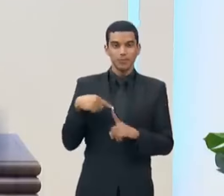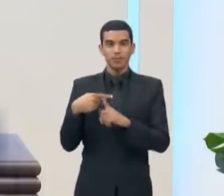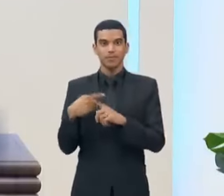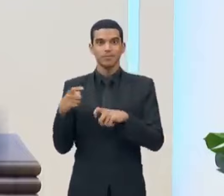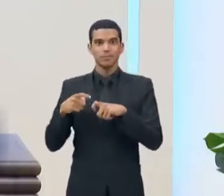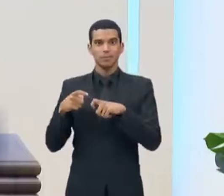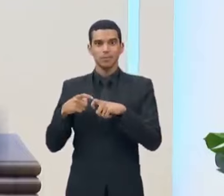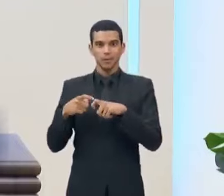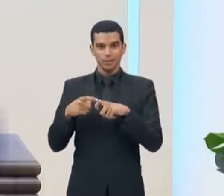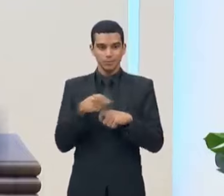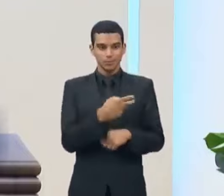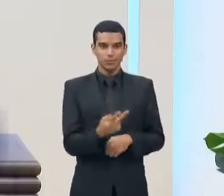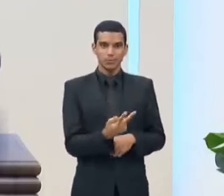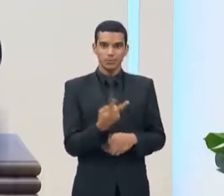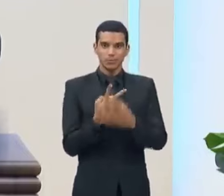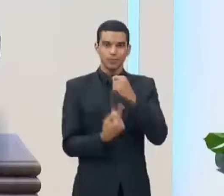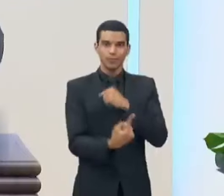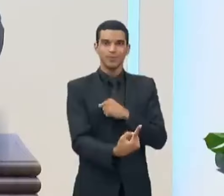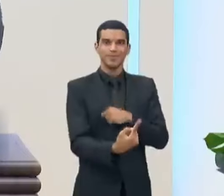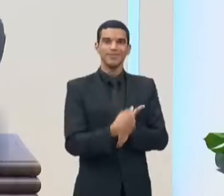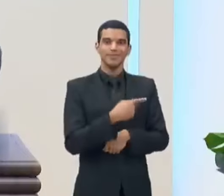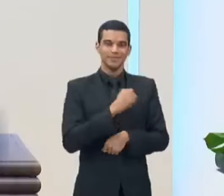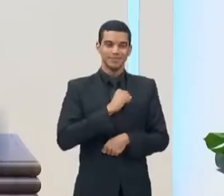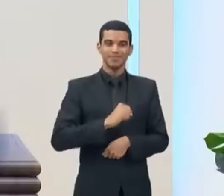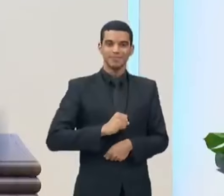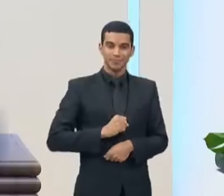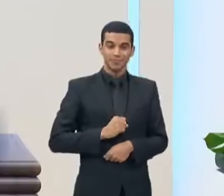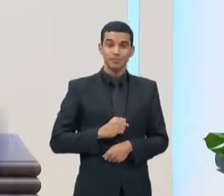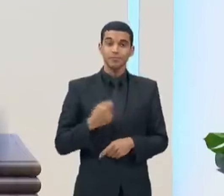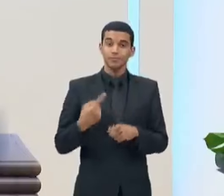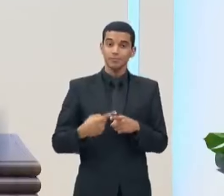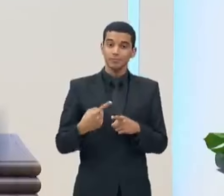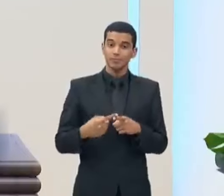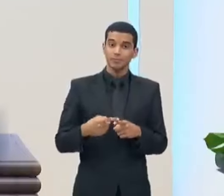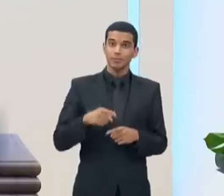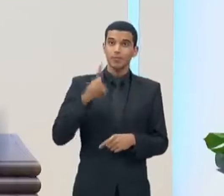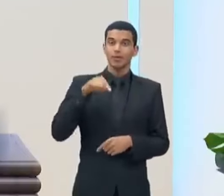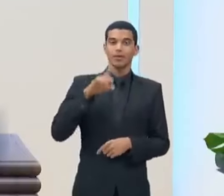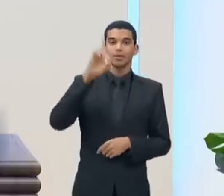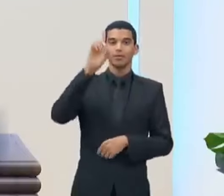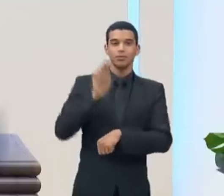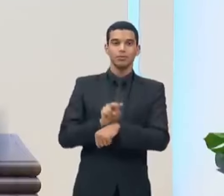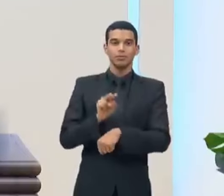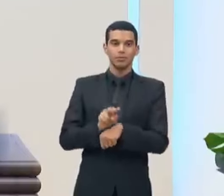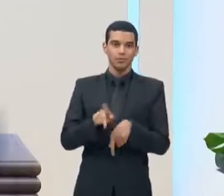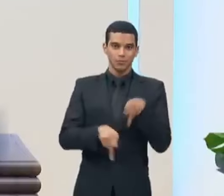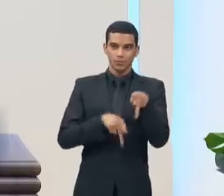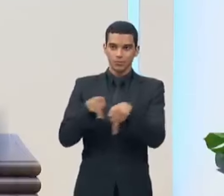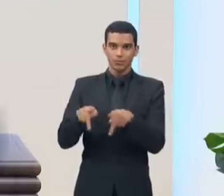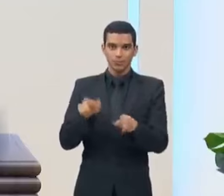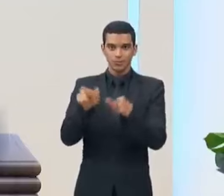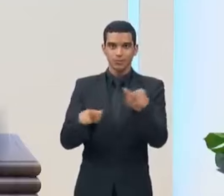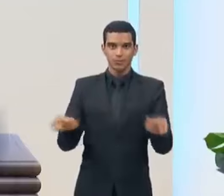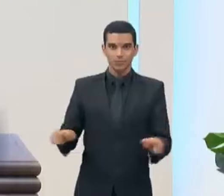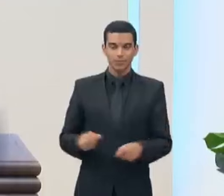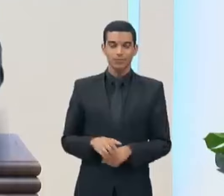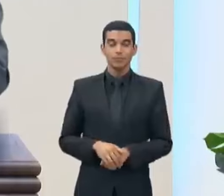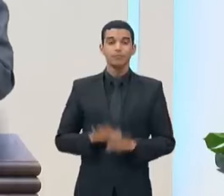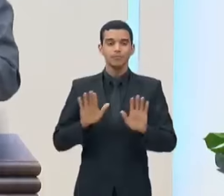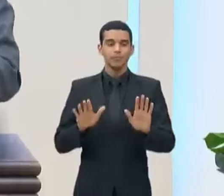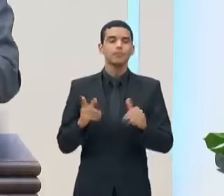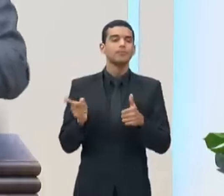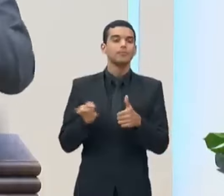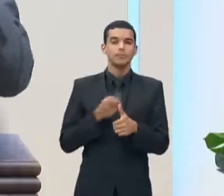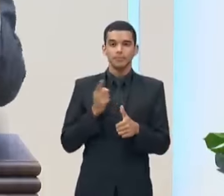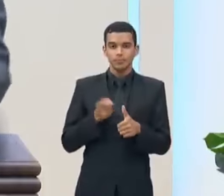missão medicinal. É o cuidado de Deus sobre a vida do ser humano. Mas vamos analisar, primeiramente,